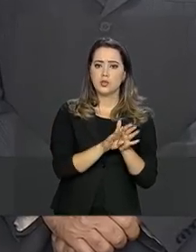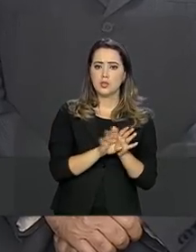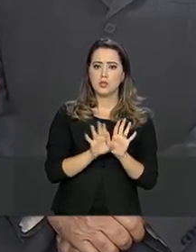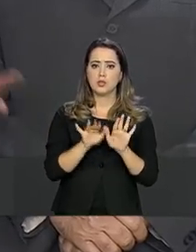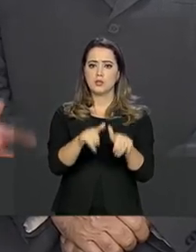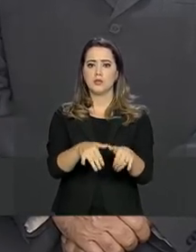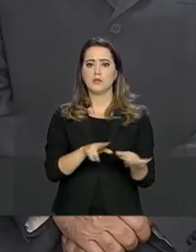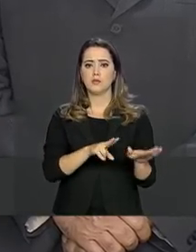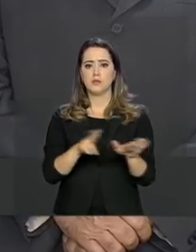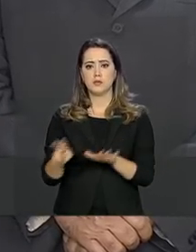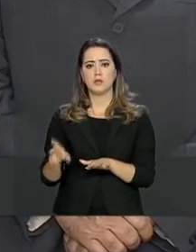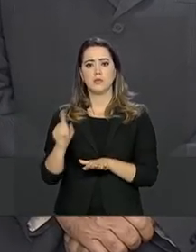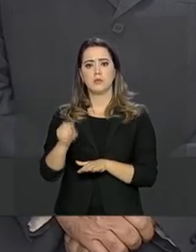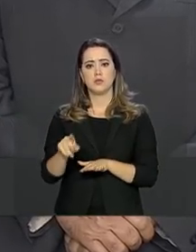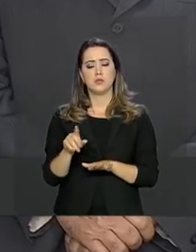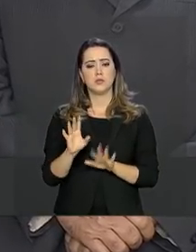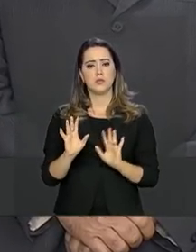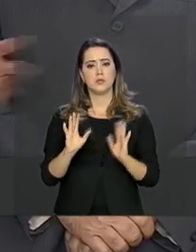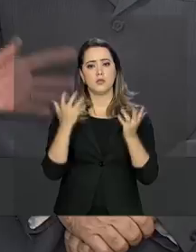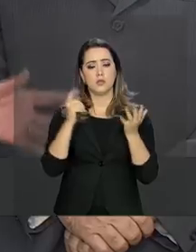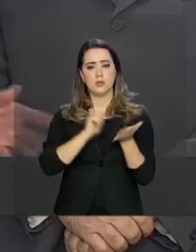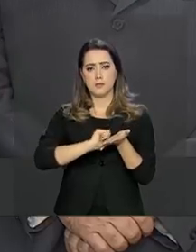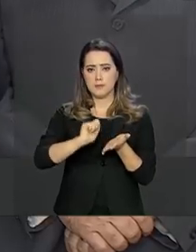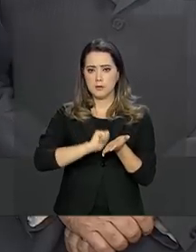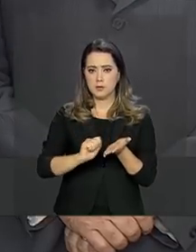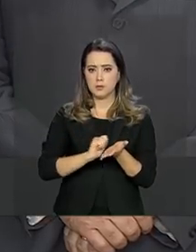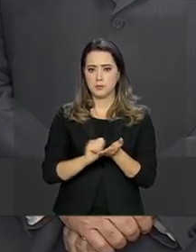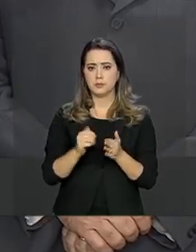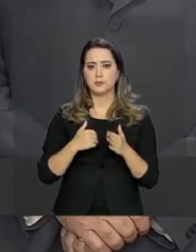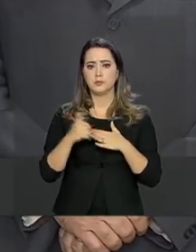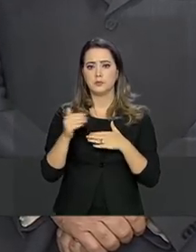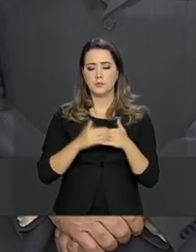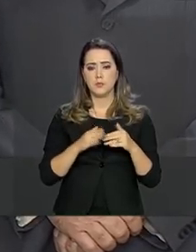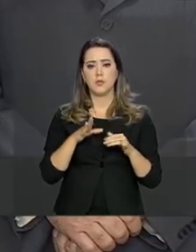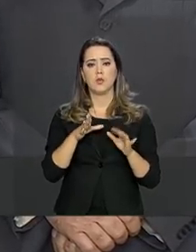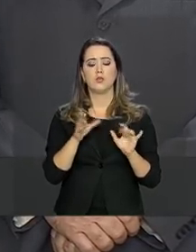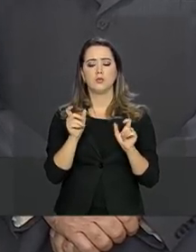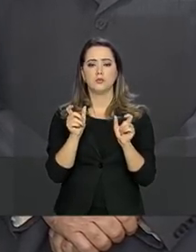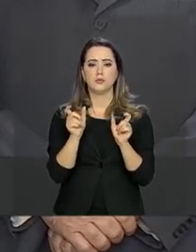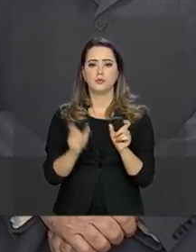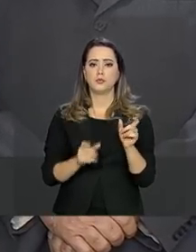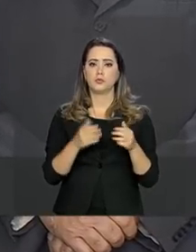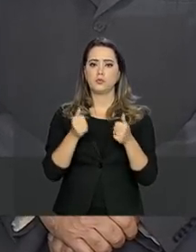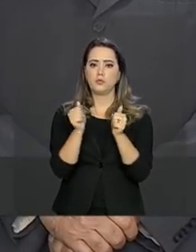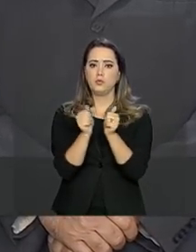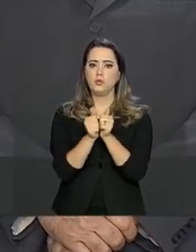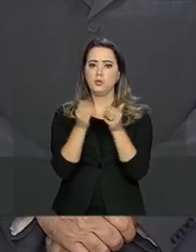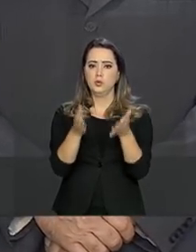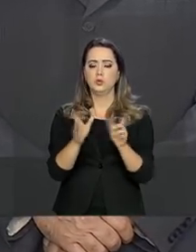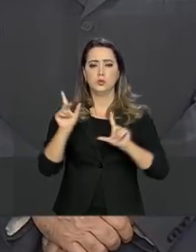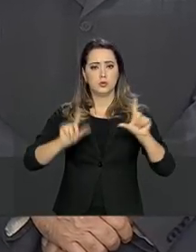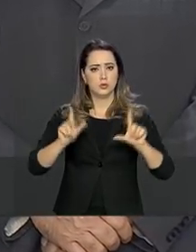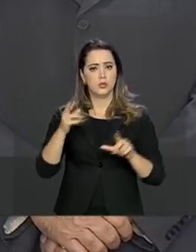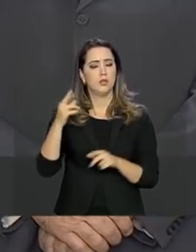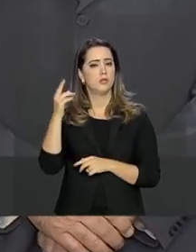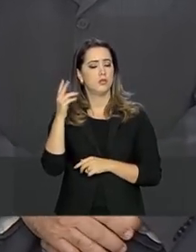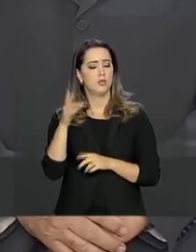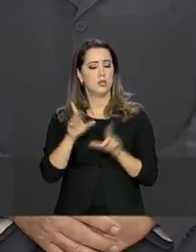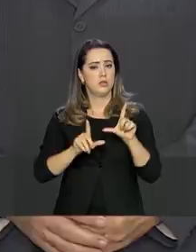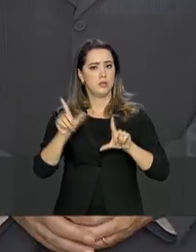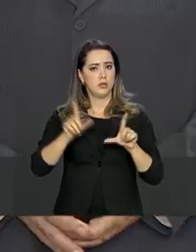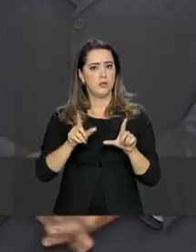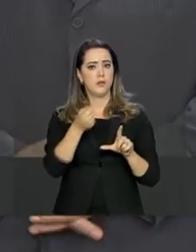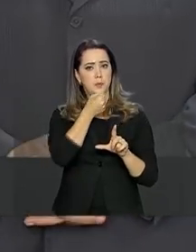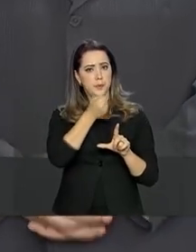ao fim desta semana sem esta assinatura de qualquer maneira presente aí está a imprensa registrando este fato e sobre estar a